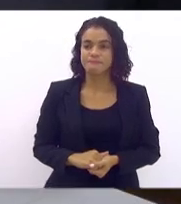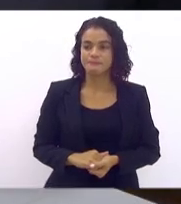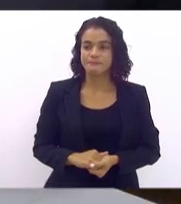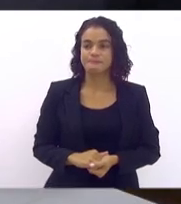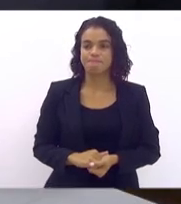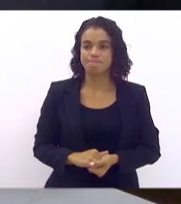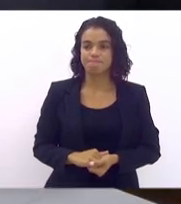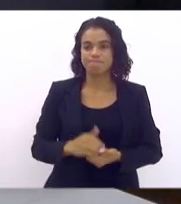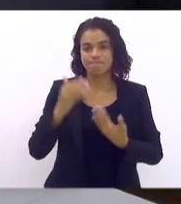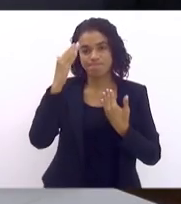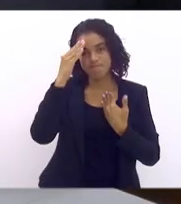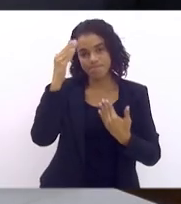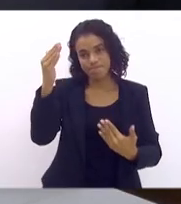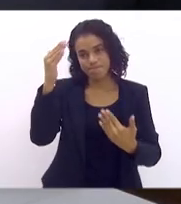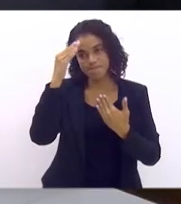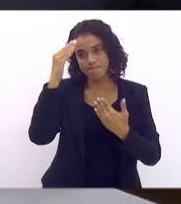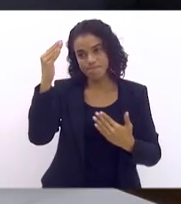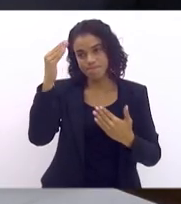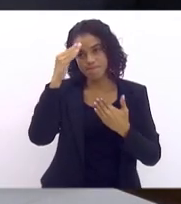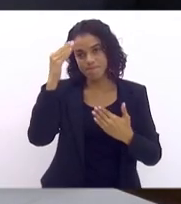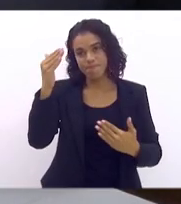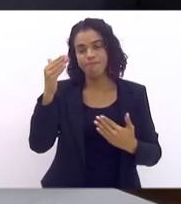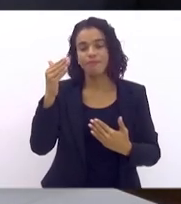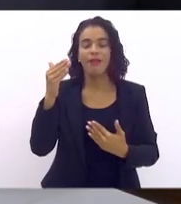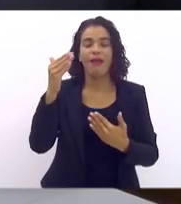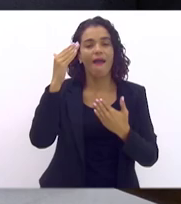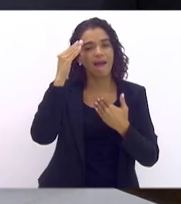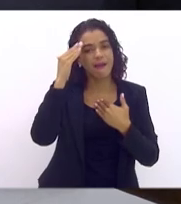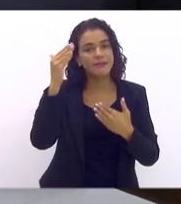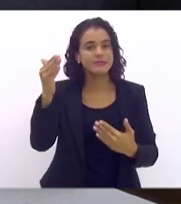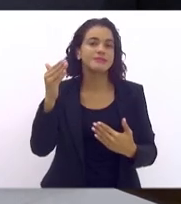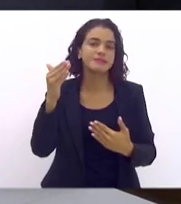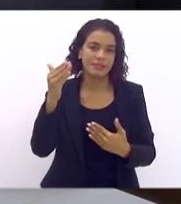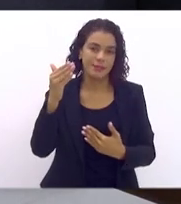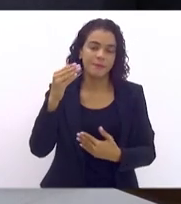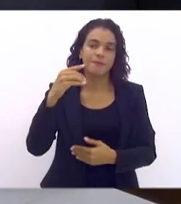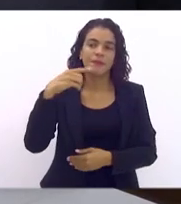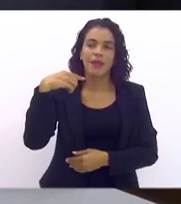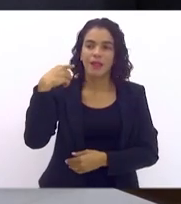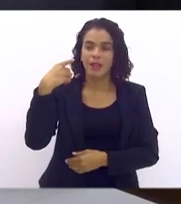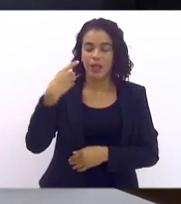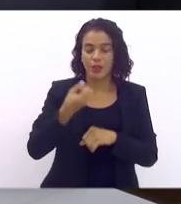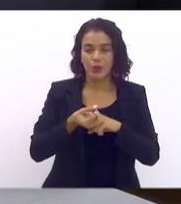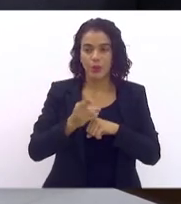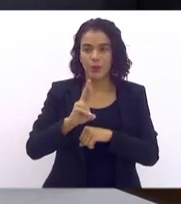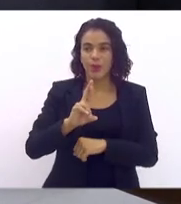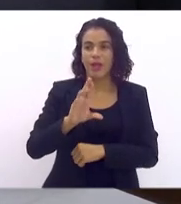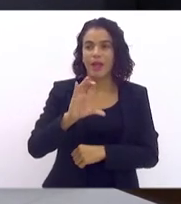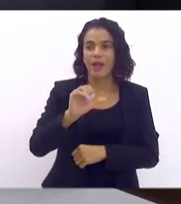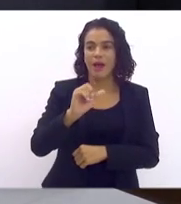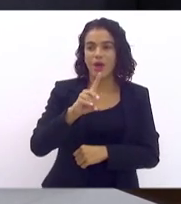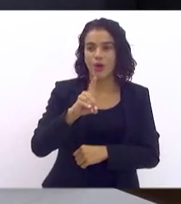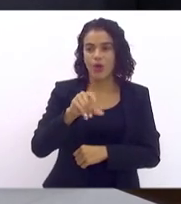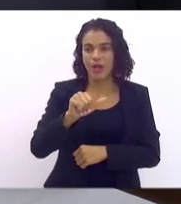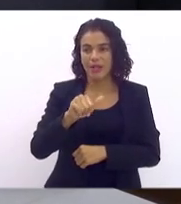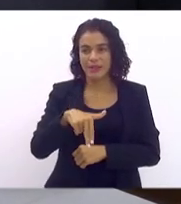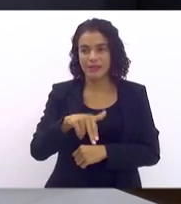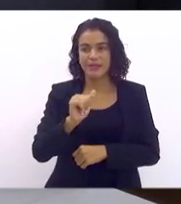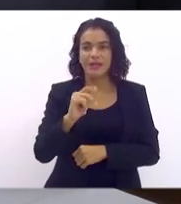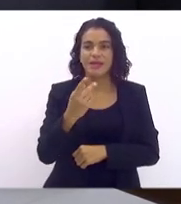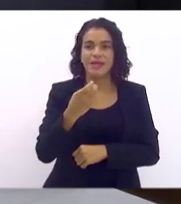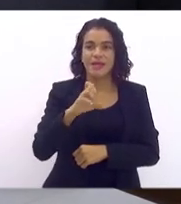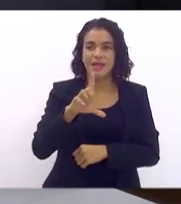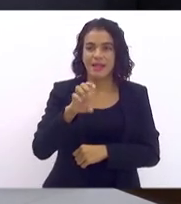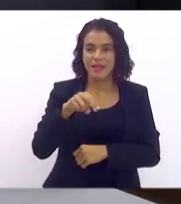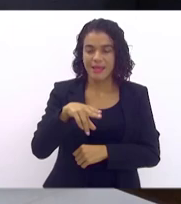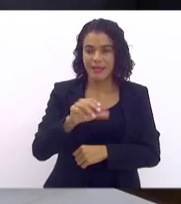Bom, muitíssimo obrigada. Eu quero mais uma vez agradecer aqui a doutora Carolina Carvalho, a doutora Helena Rossi, a nossa